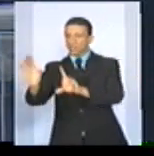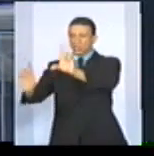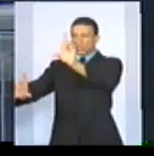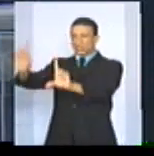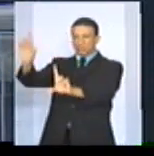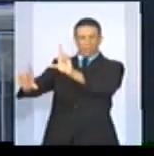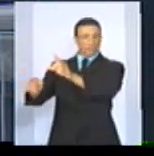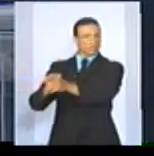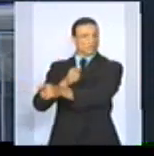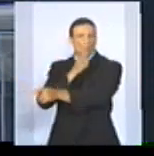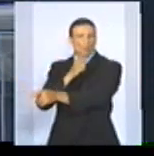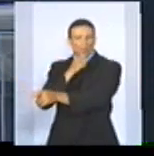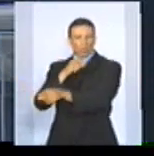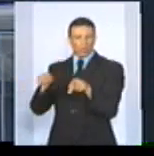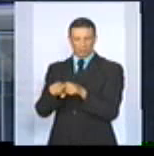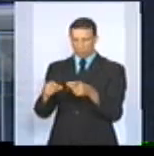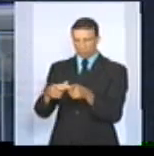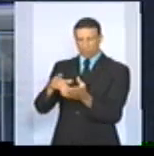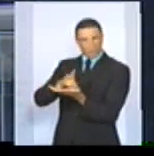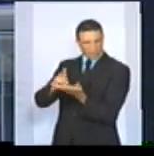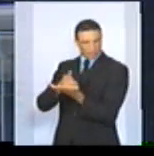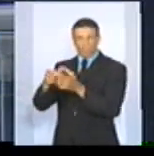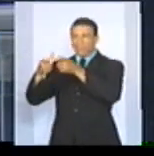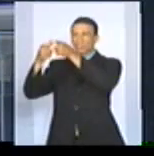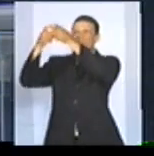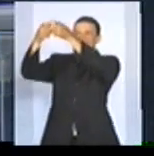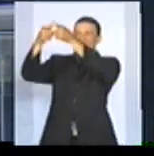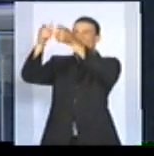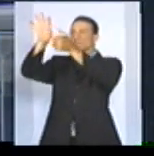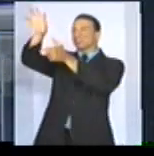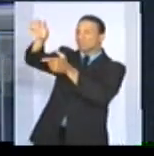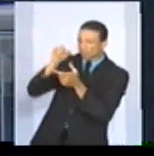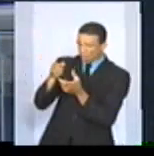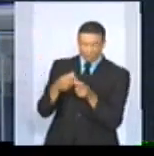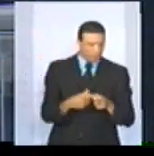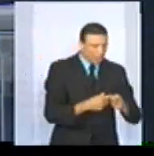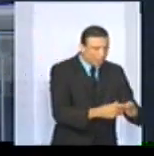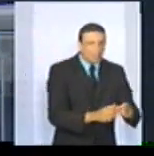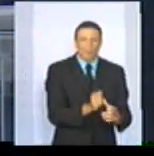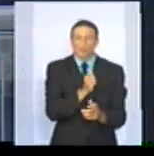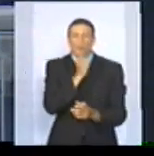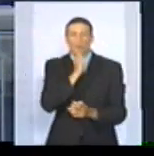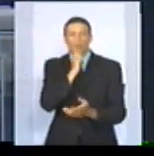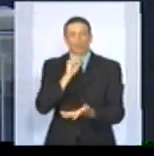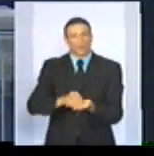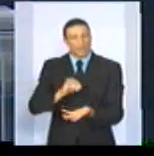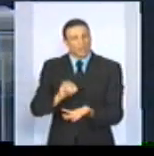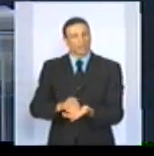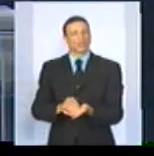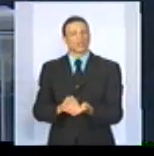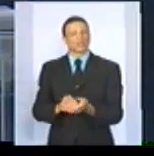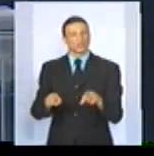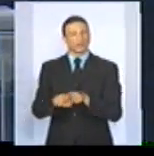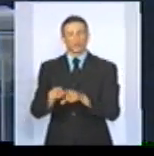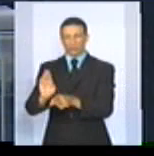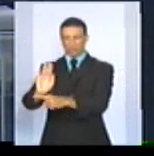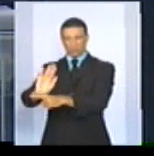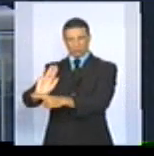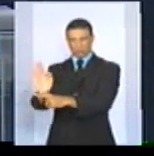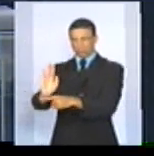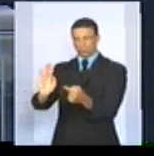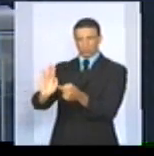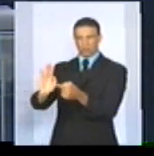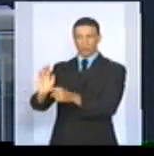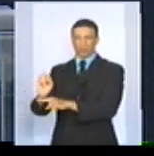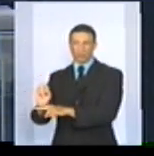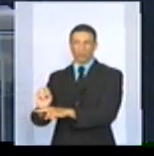nas prateleiras, sem distribuição e veiculação asseguradas. Naturalmente, os filmes que conseguem ser exibidos